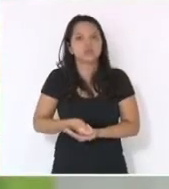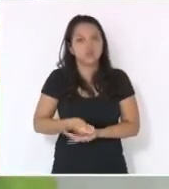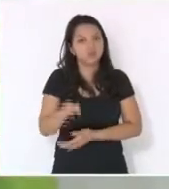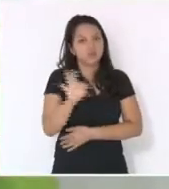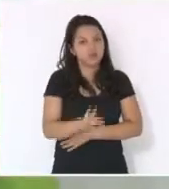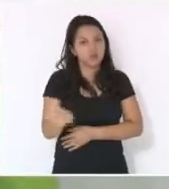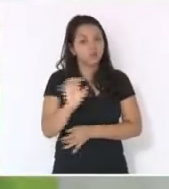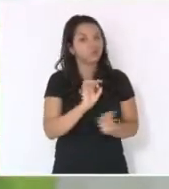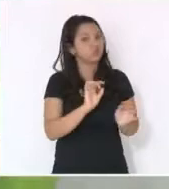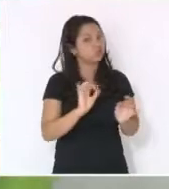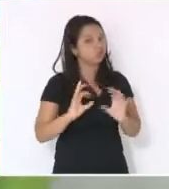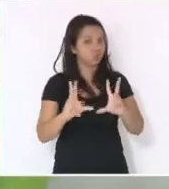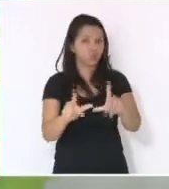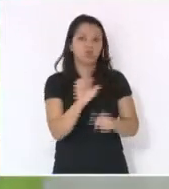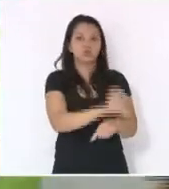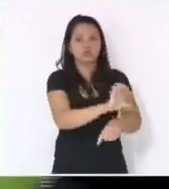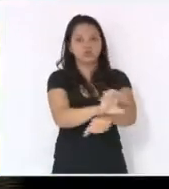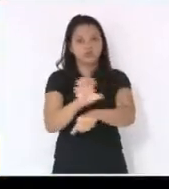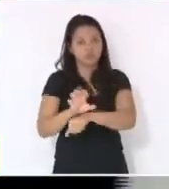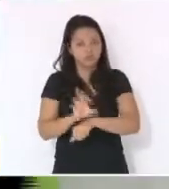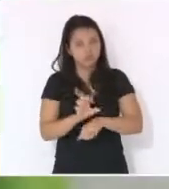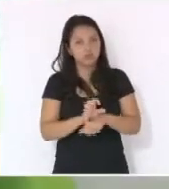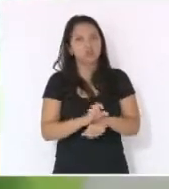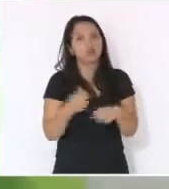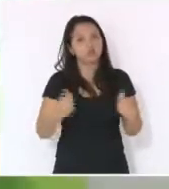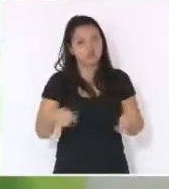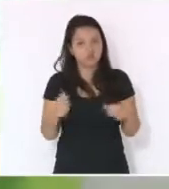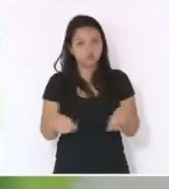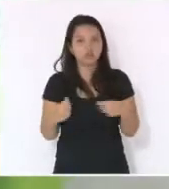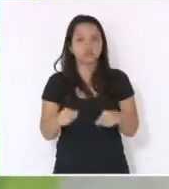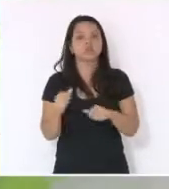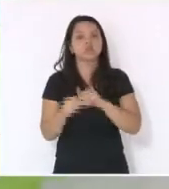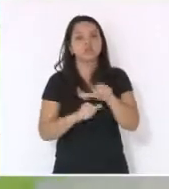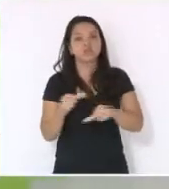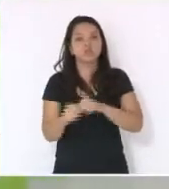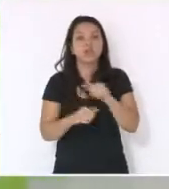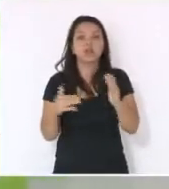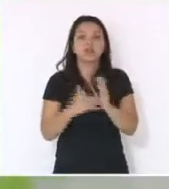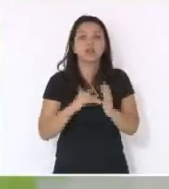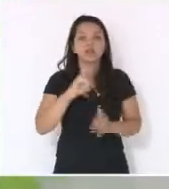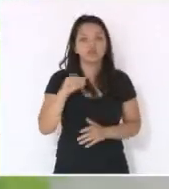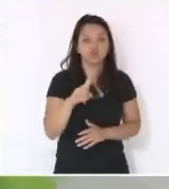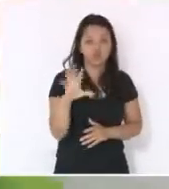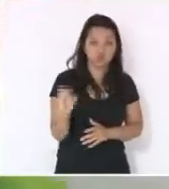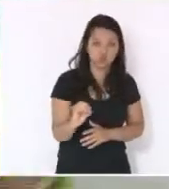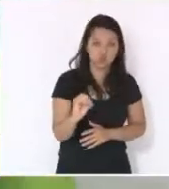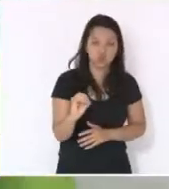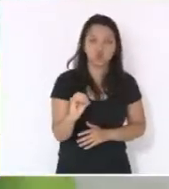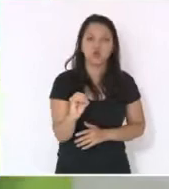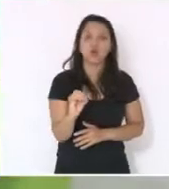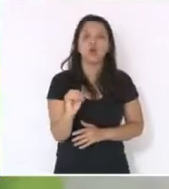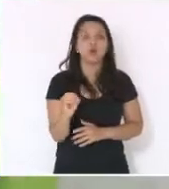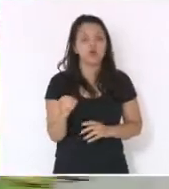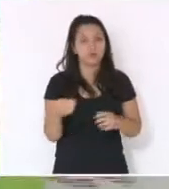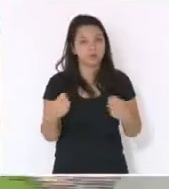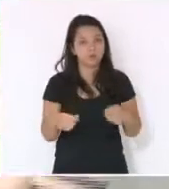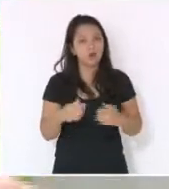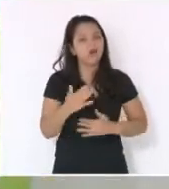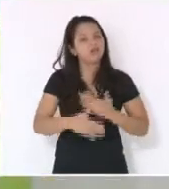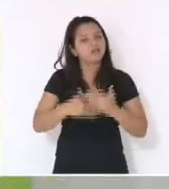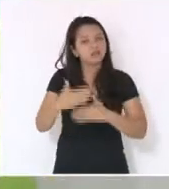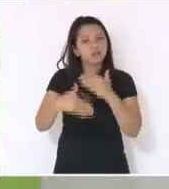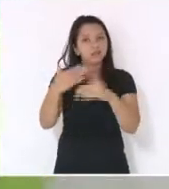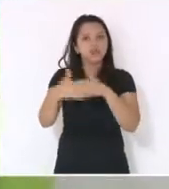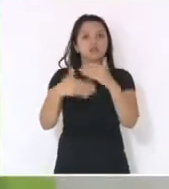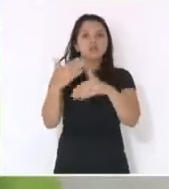que convalidar isso até julho, e trazendo avanços e corrigindo certas distorções e perdas até